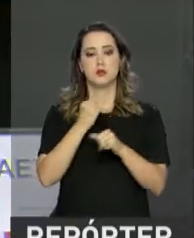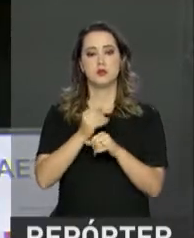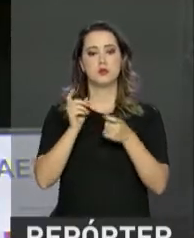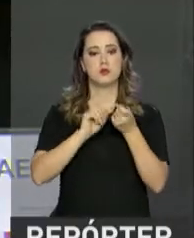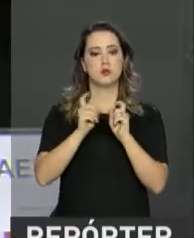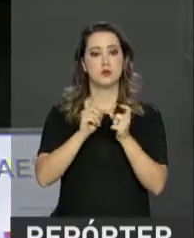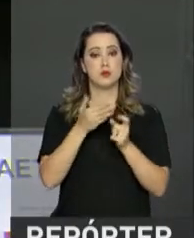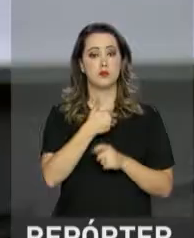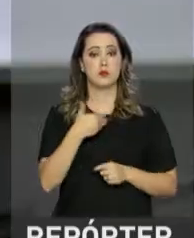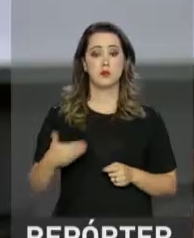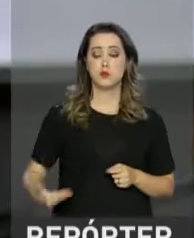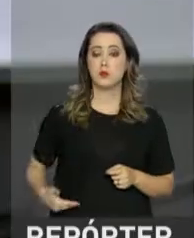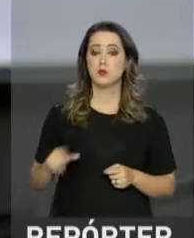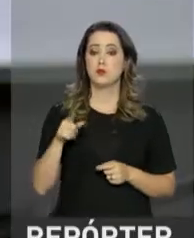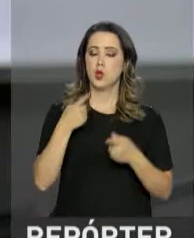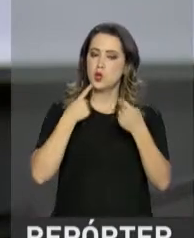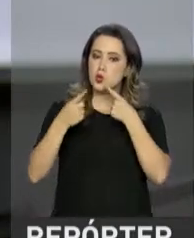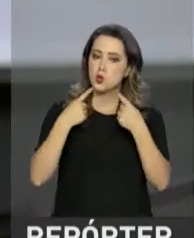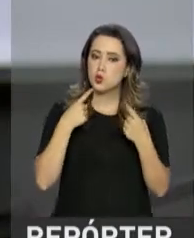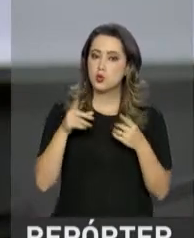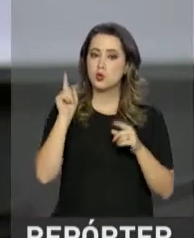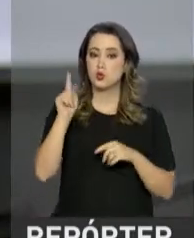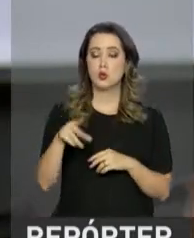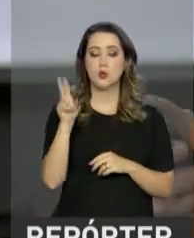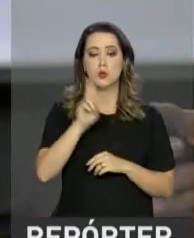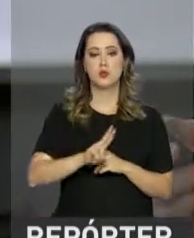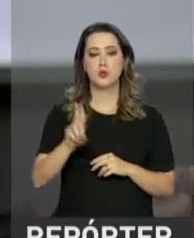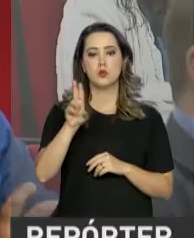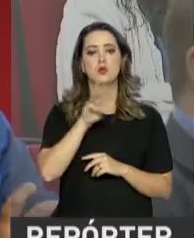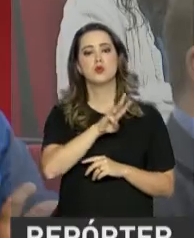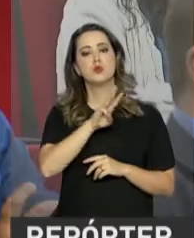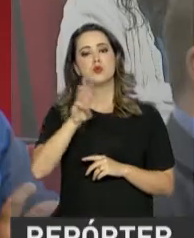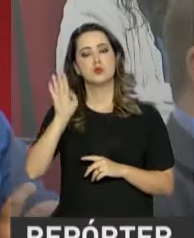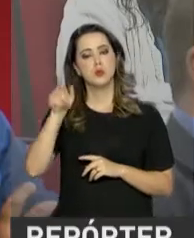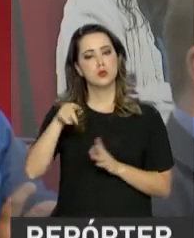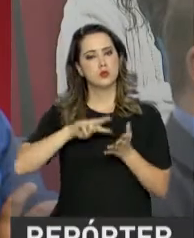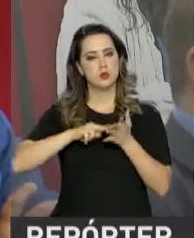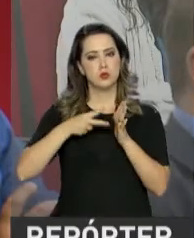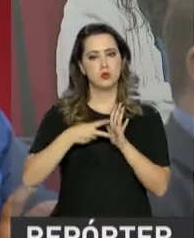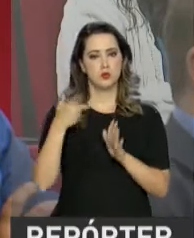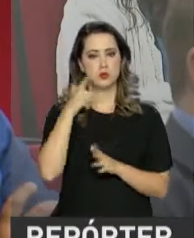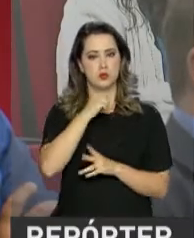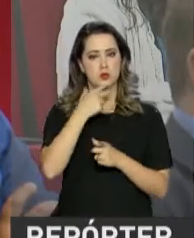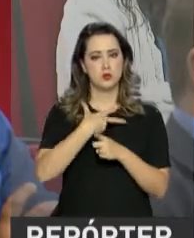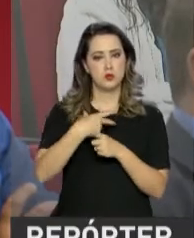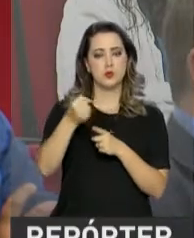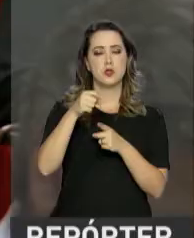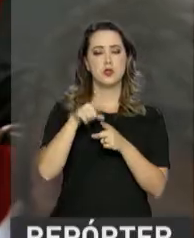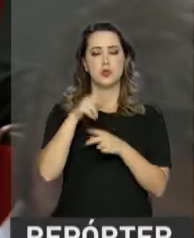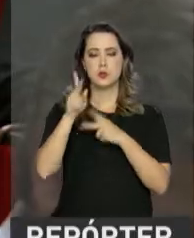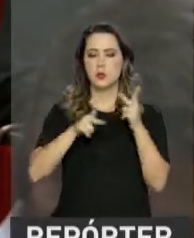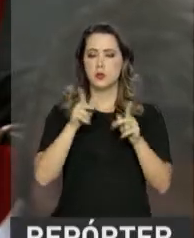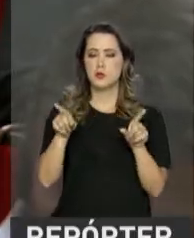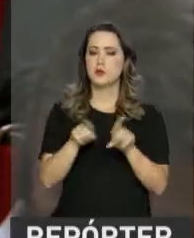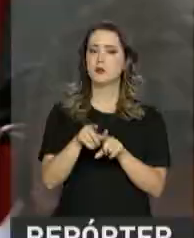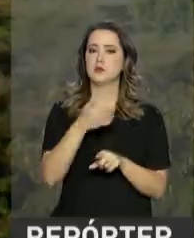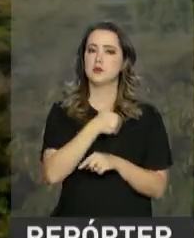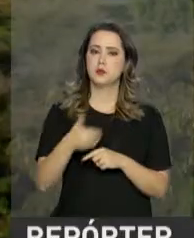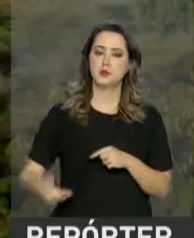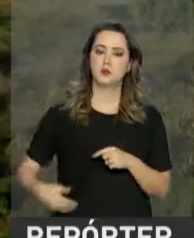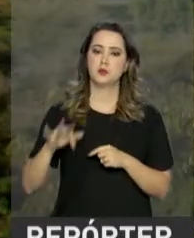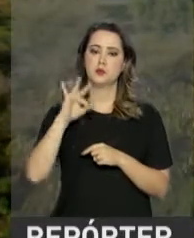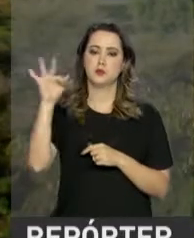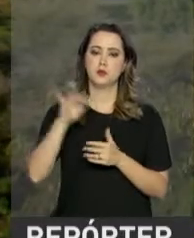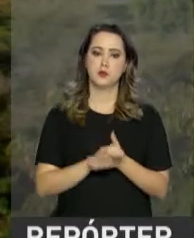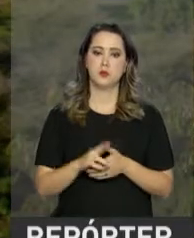administração pública e discutido como o uso dessas plataformas representam ganhos para a população e para o governo federal o